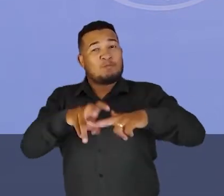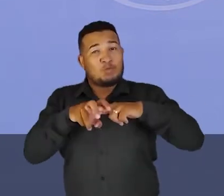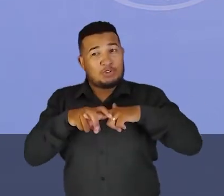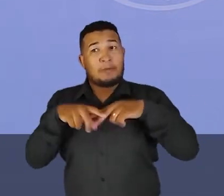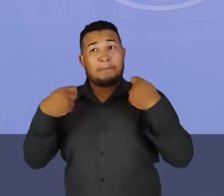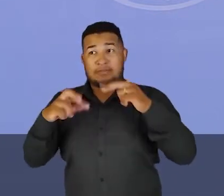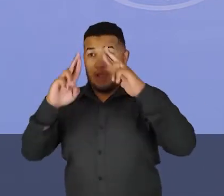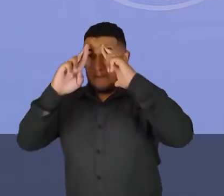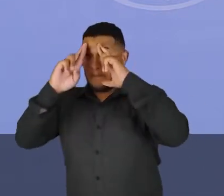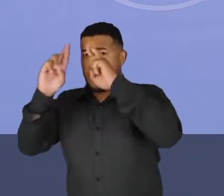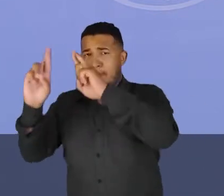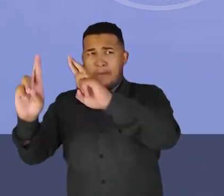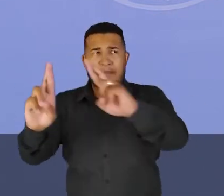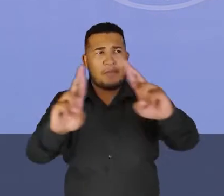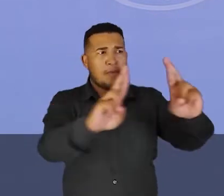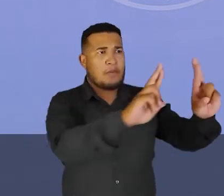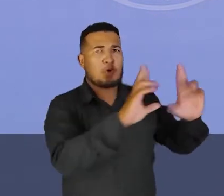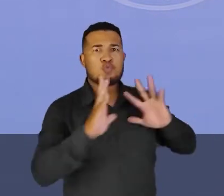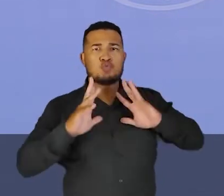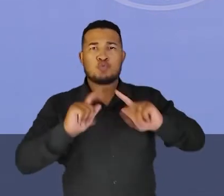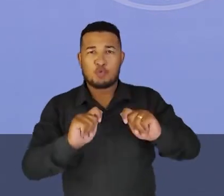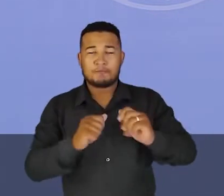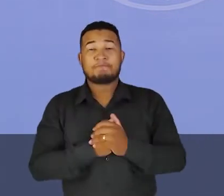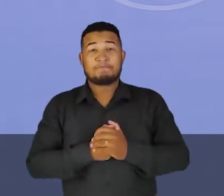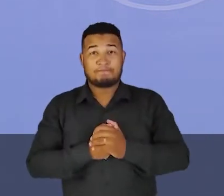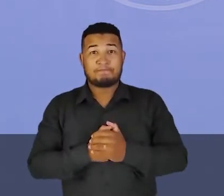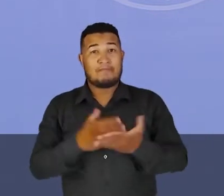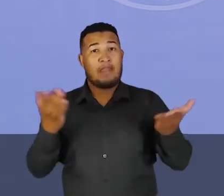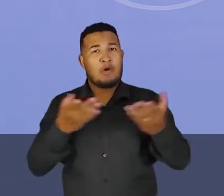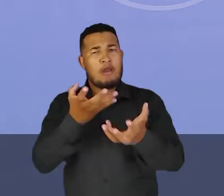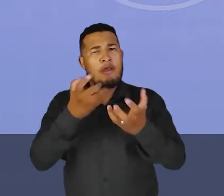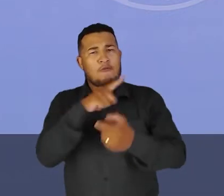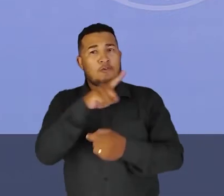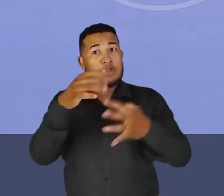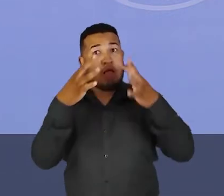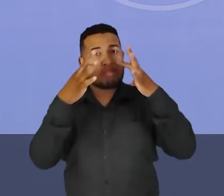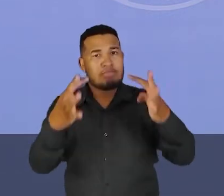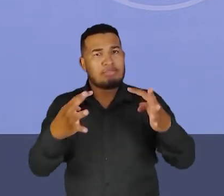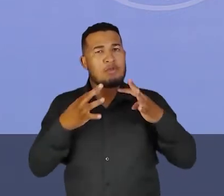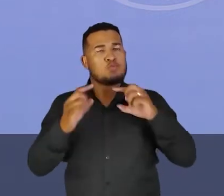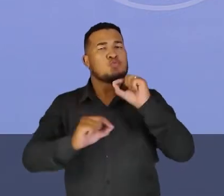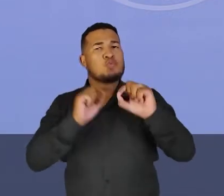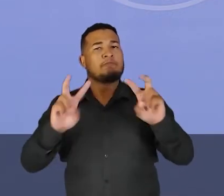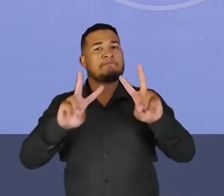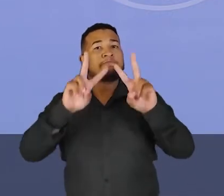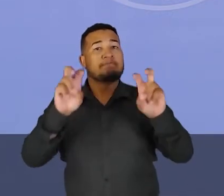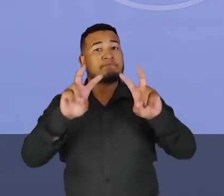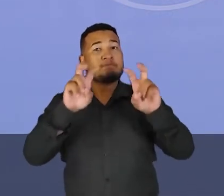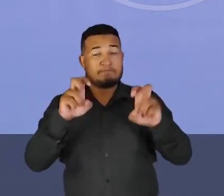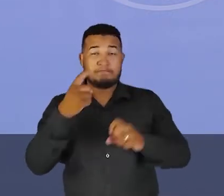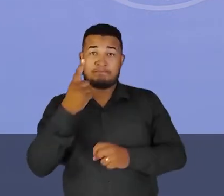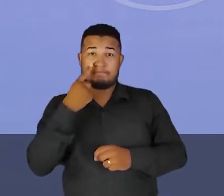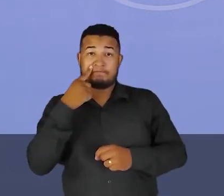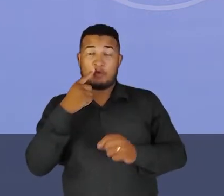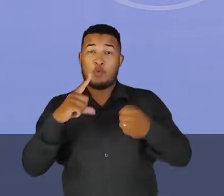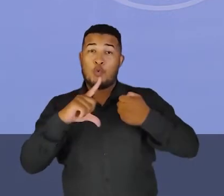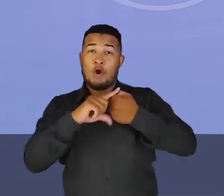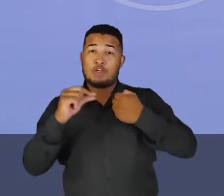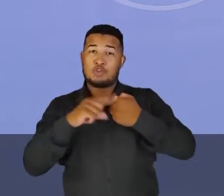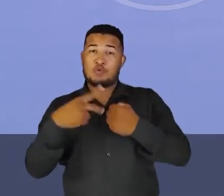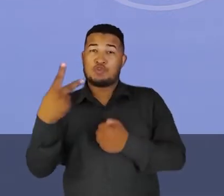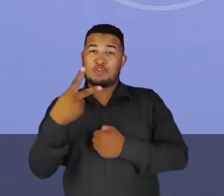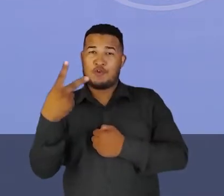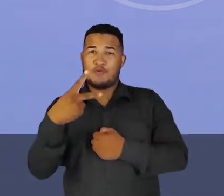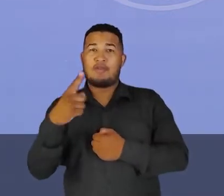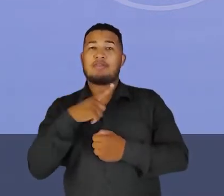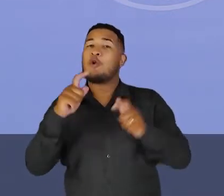a todos, ok? Agora eu gostaria de chamar a atenção de vocês para o segundo artigo que